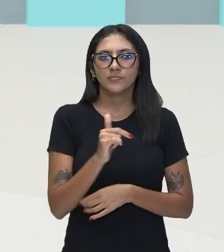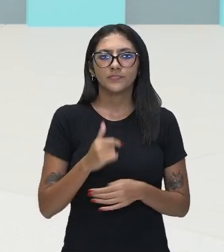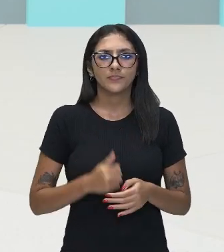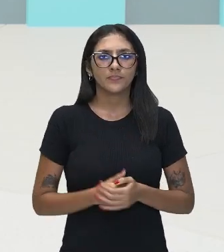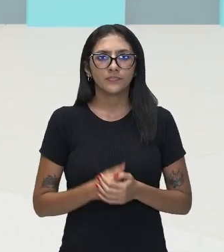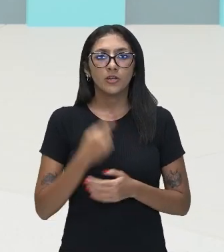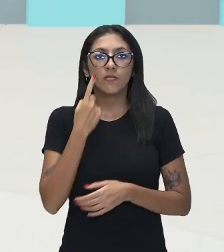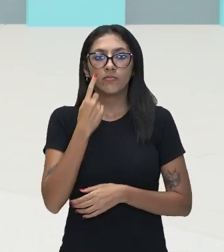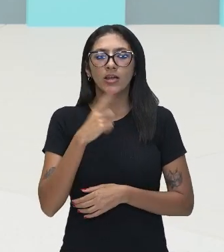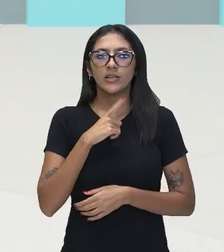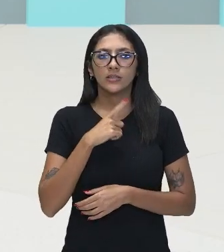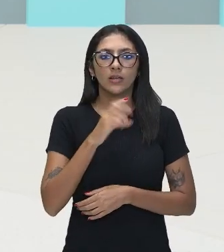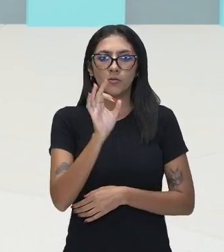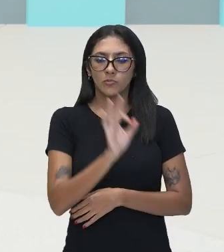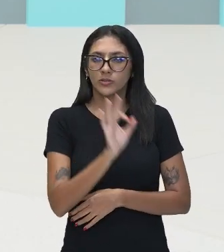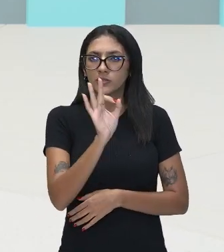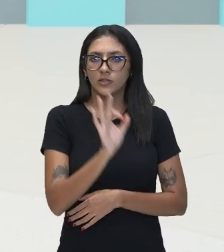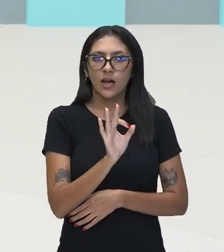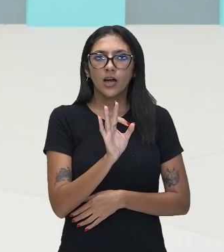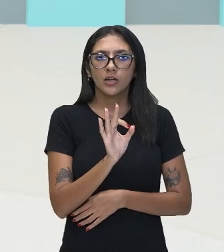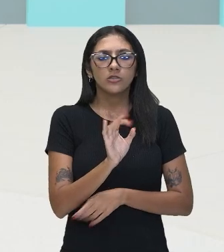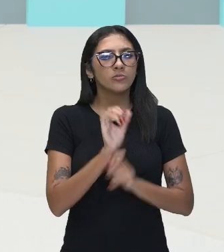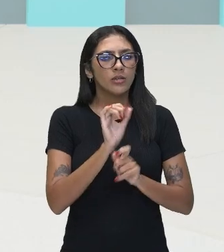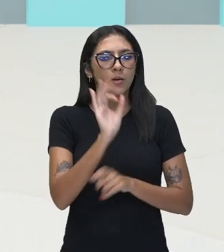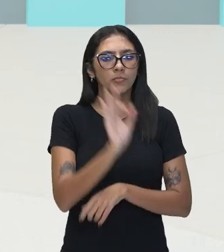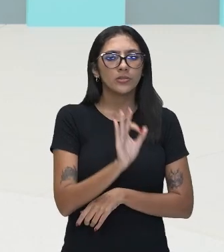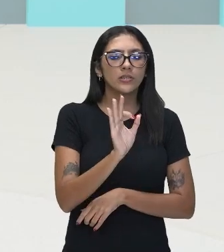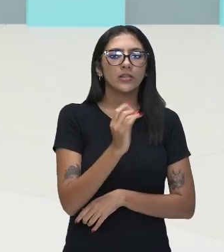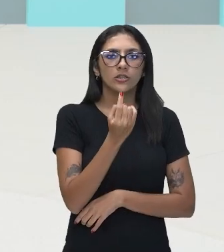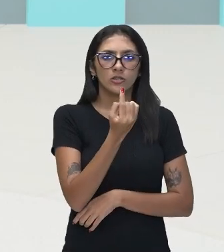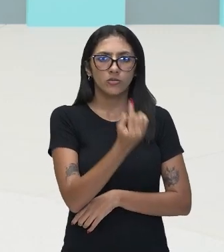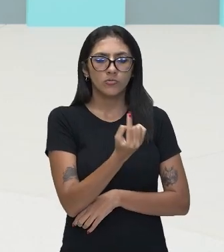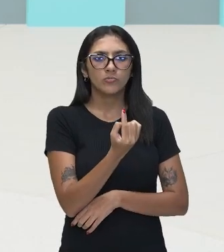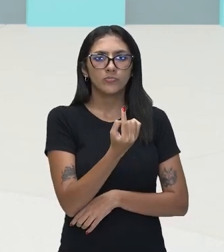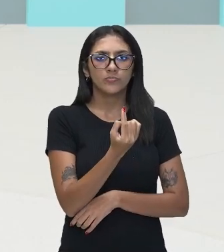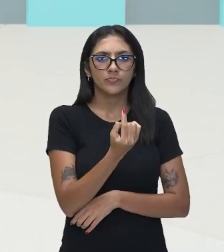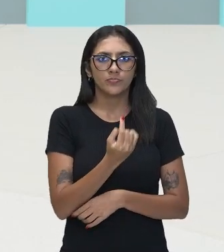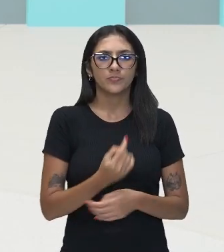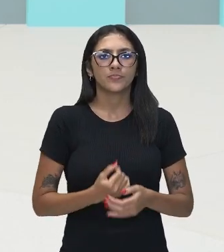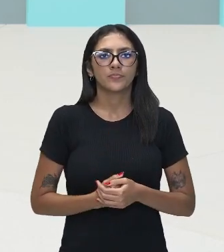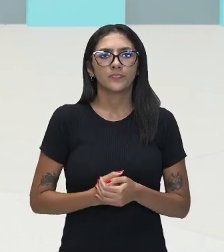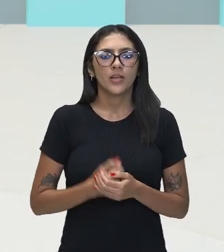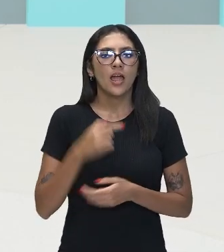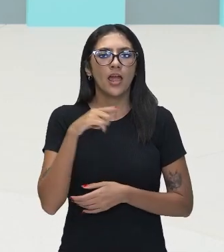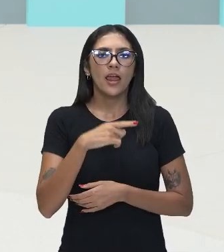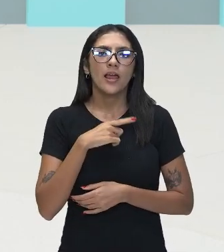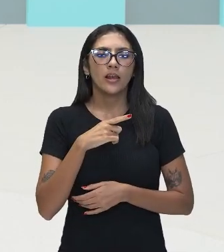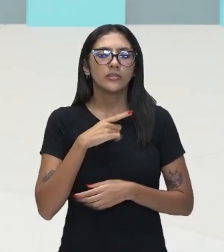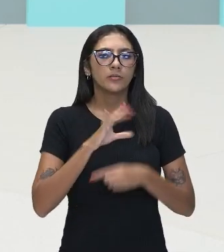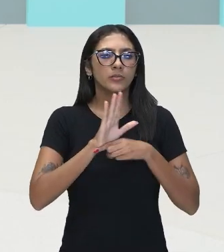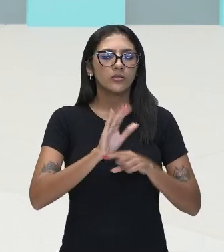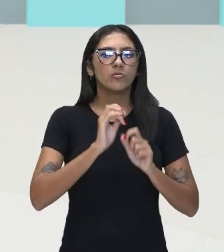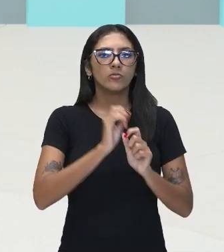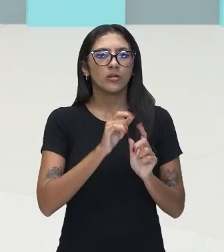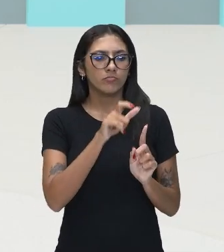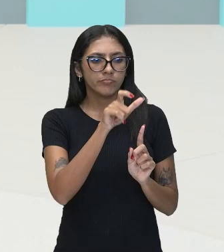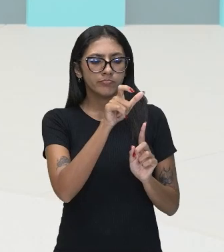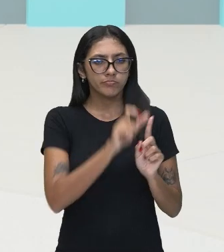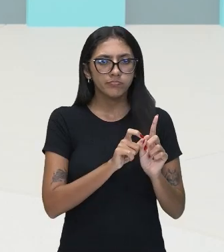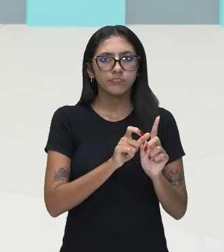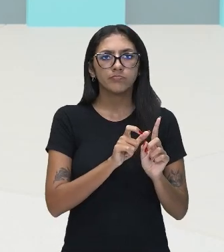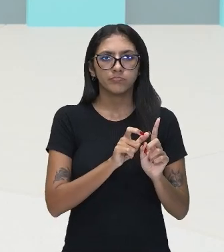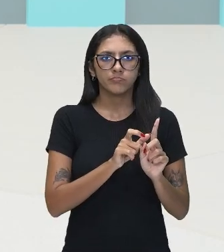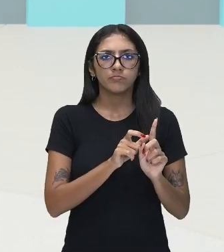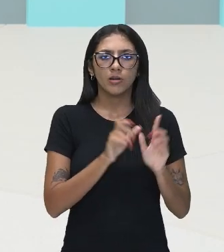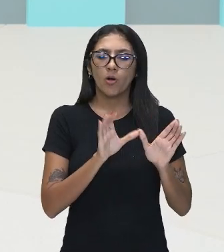porcentagem 1%. E essa porcentagem, essa expressão está constituindo aí o sujeito. Então, o